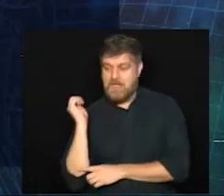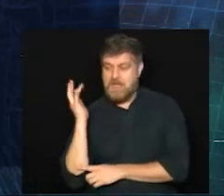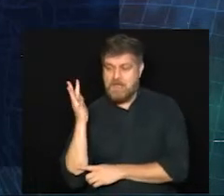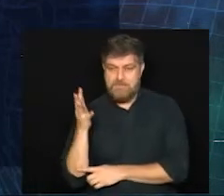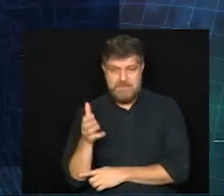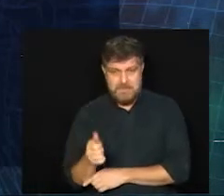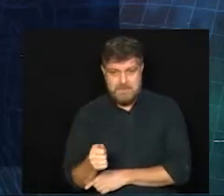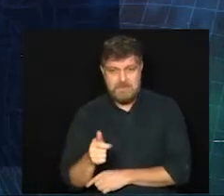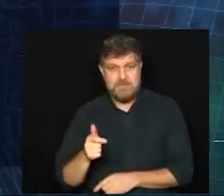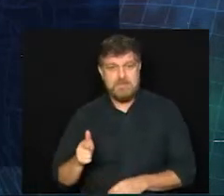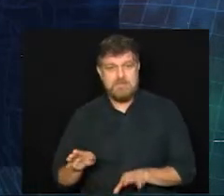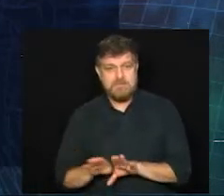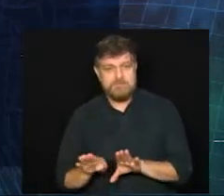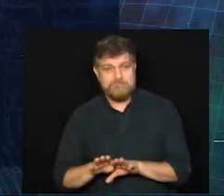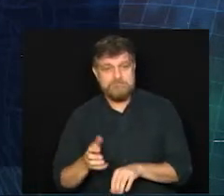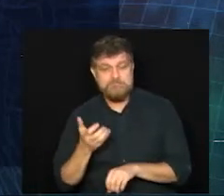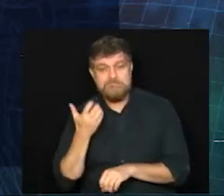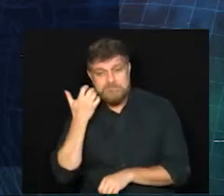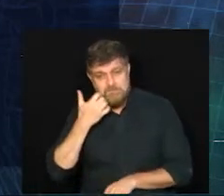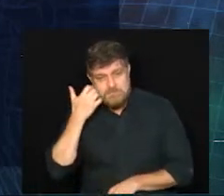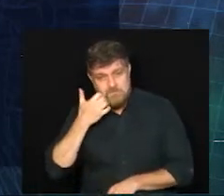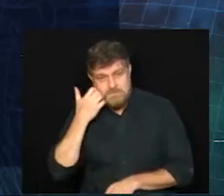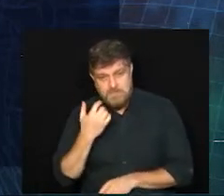17.835. Santa Bárbara do Oeste,